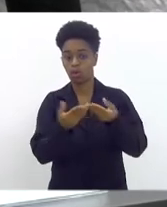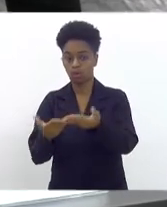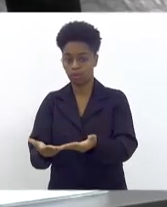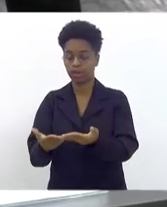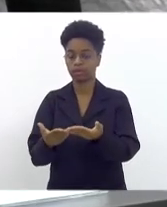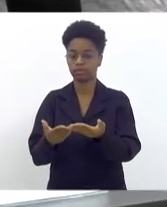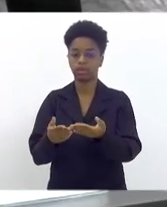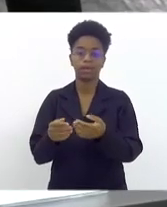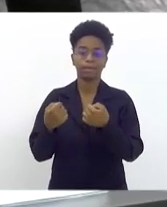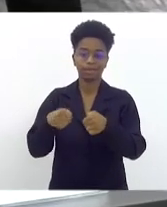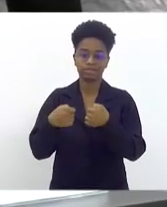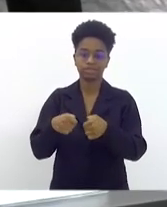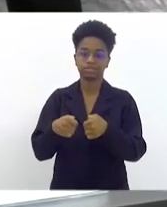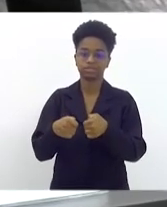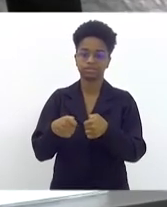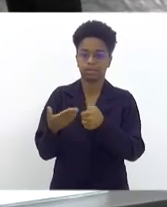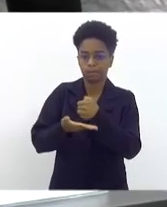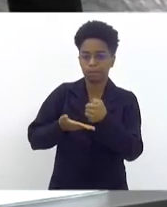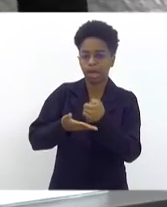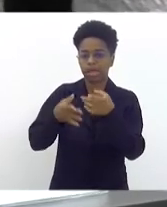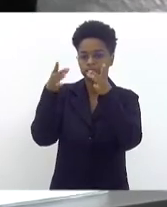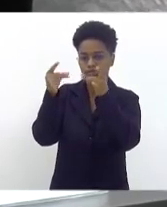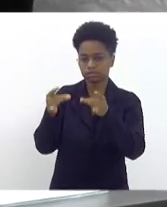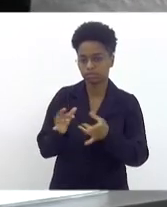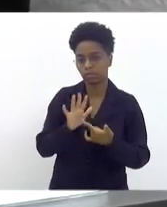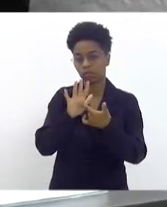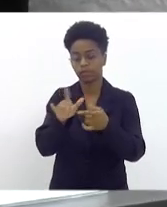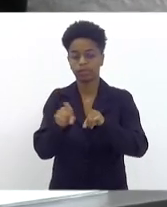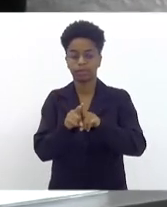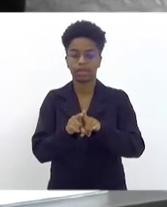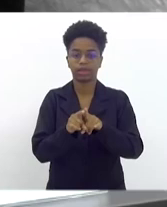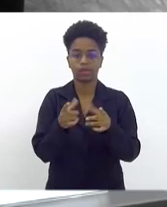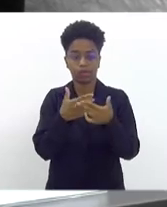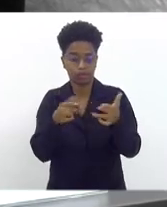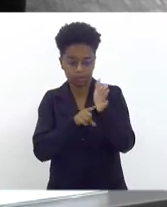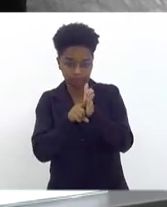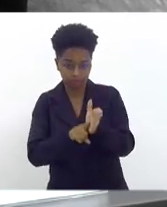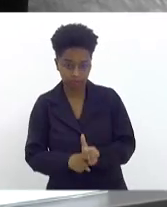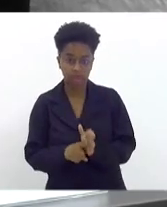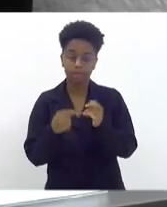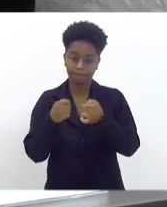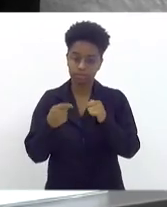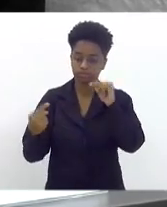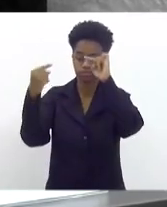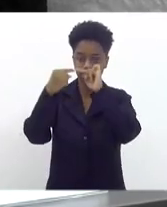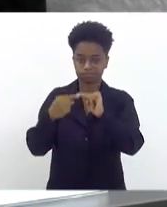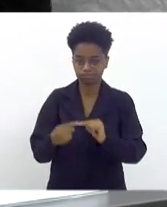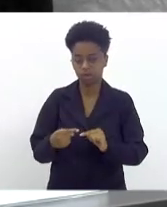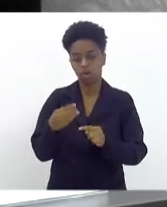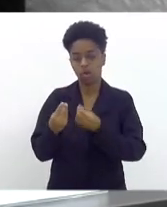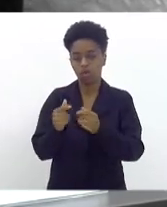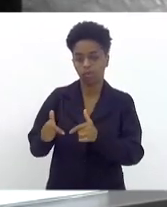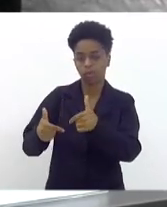ser adequadamente fundamentado. Os fatos investigados devem ser relacionados ao quadro de competência do Estado membro